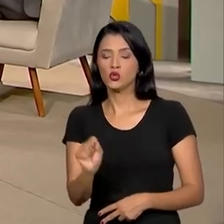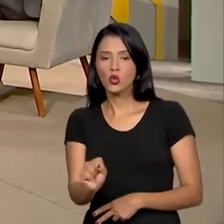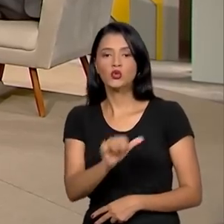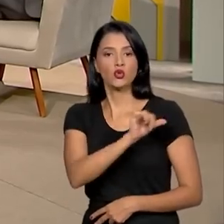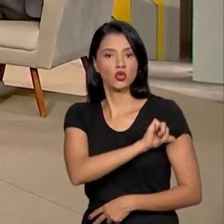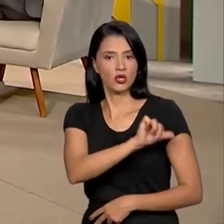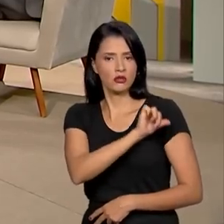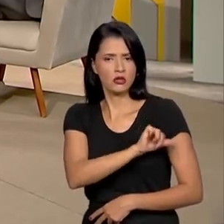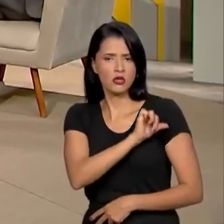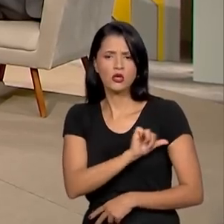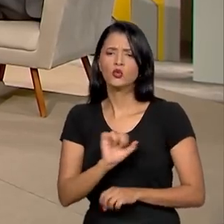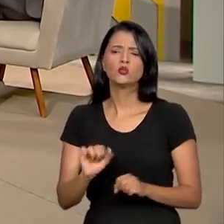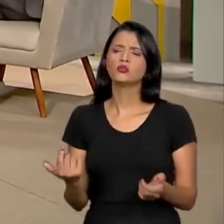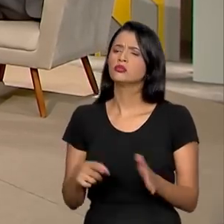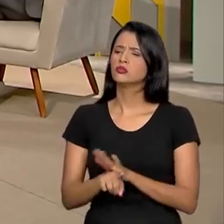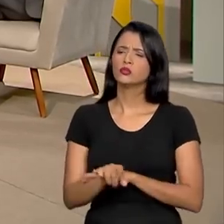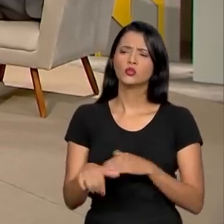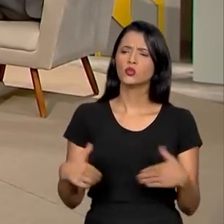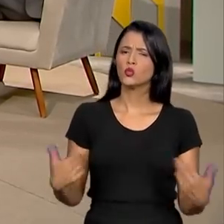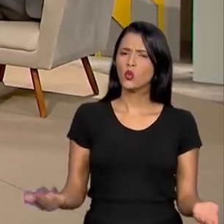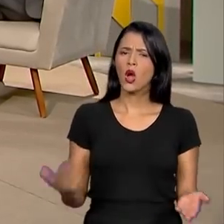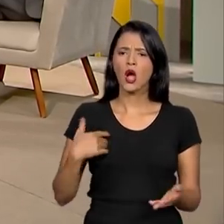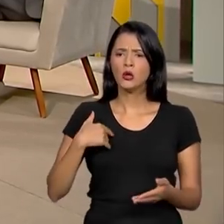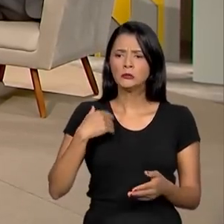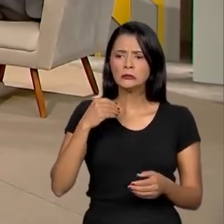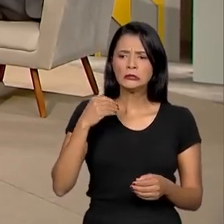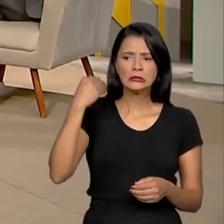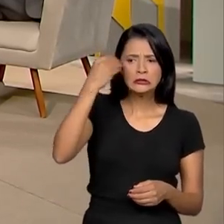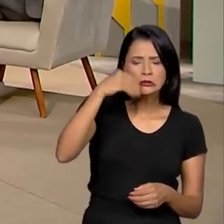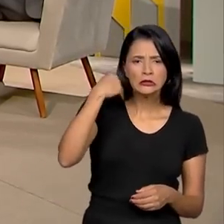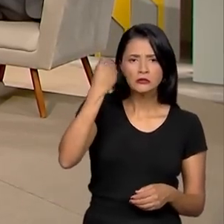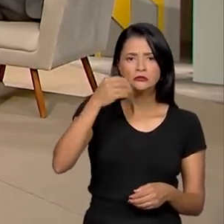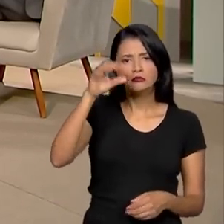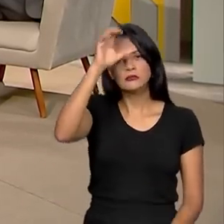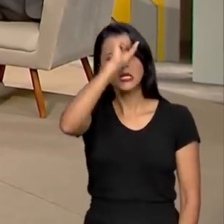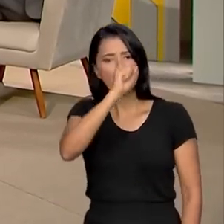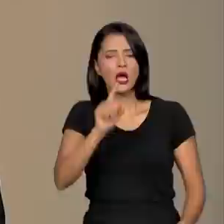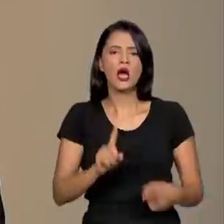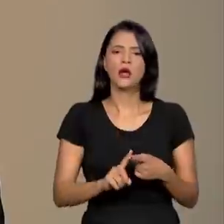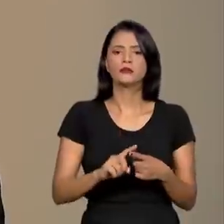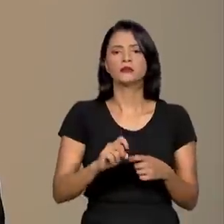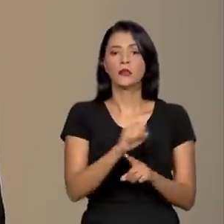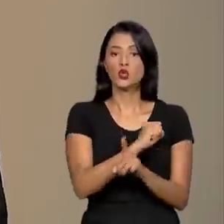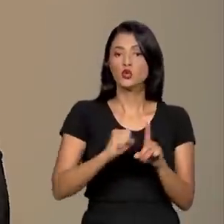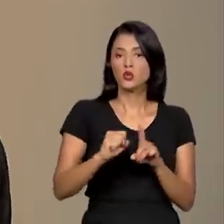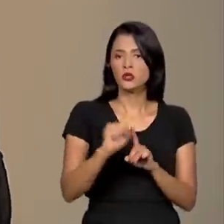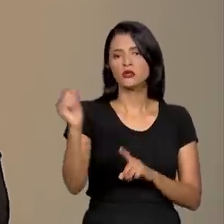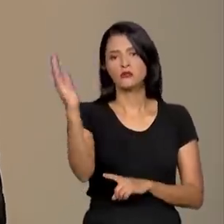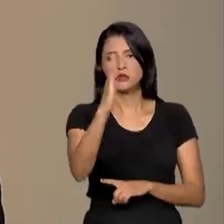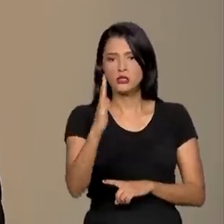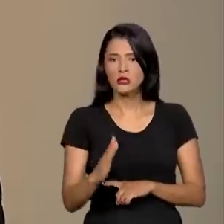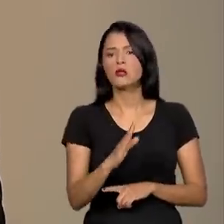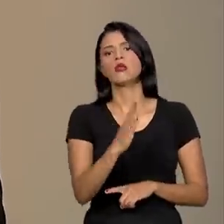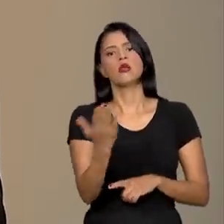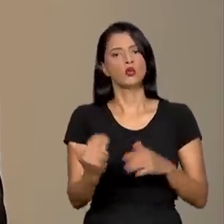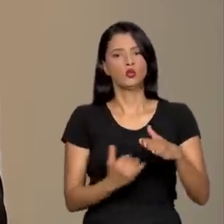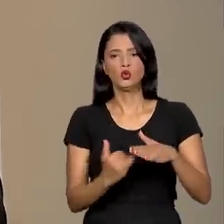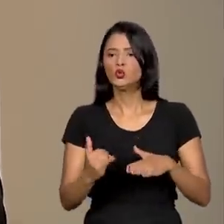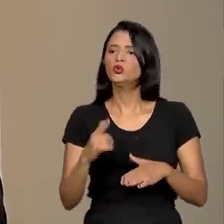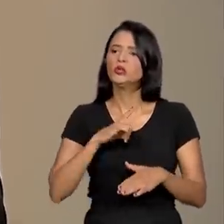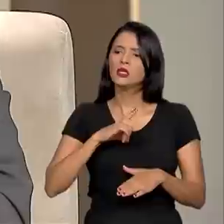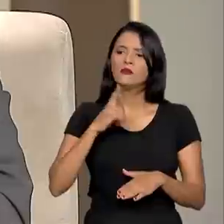Qual foi o aprendizado que o IBRAM, o Estado brasileiro, a sociedade brasileira tiveram a partir desses